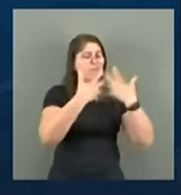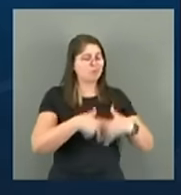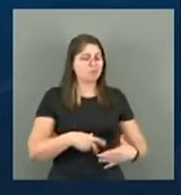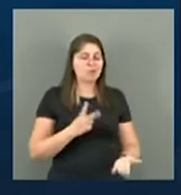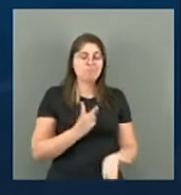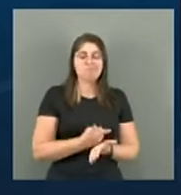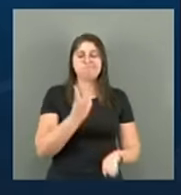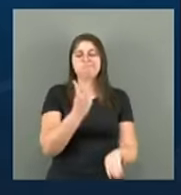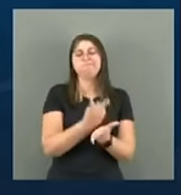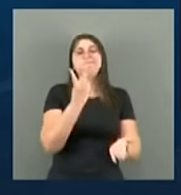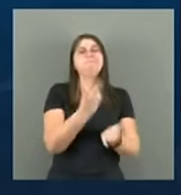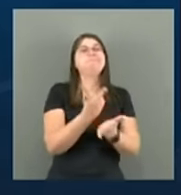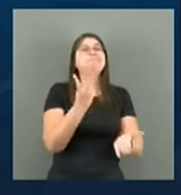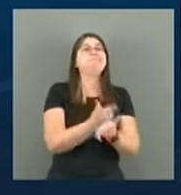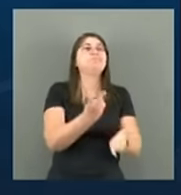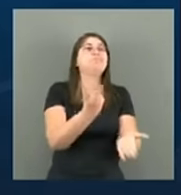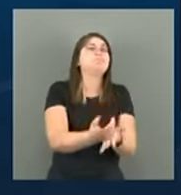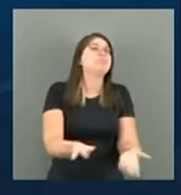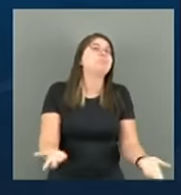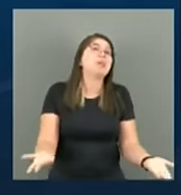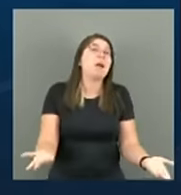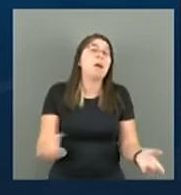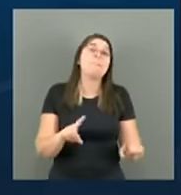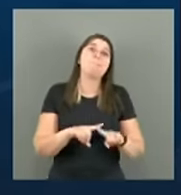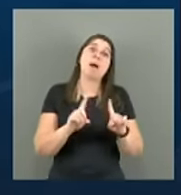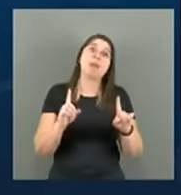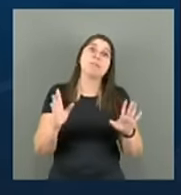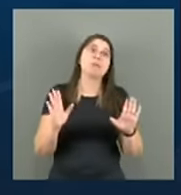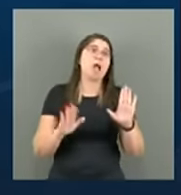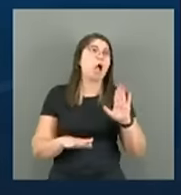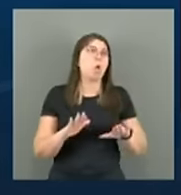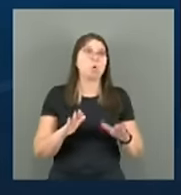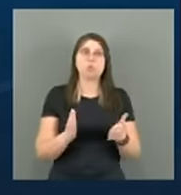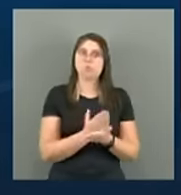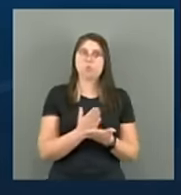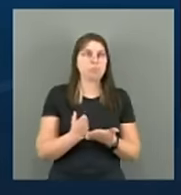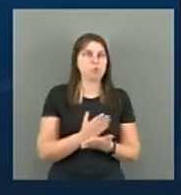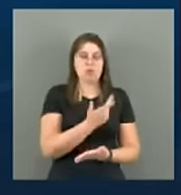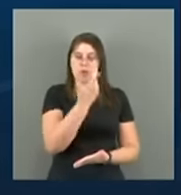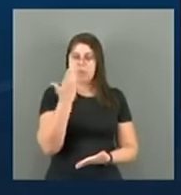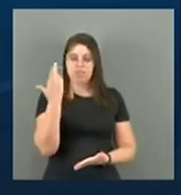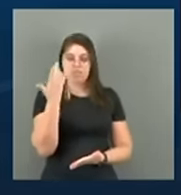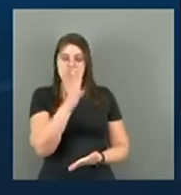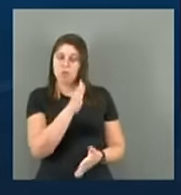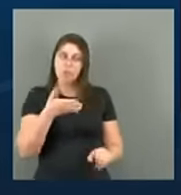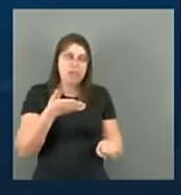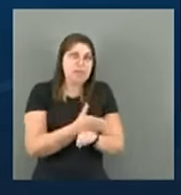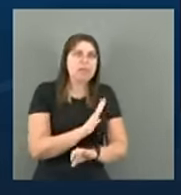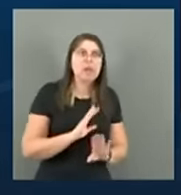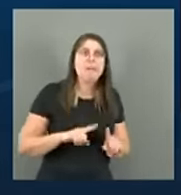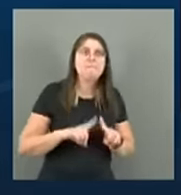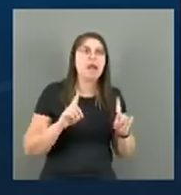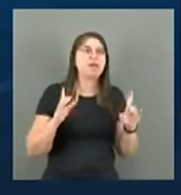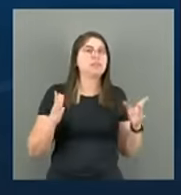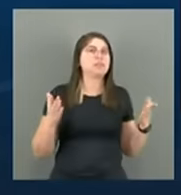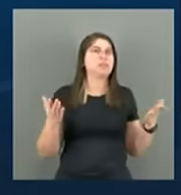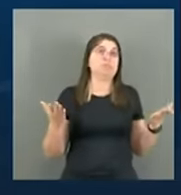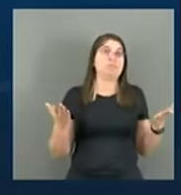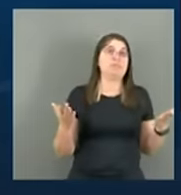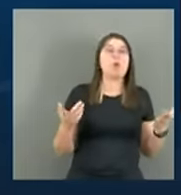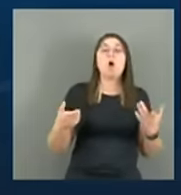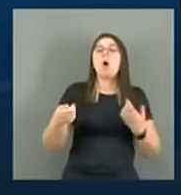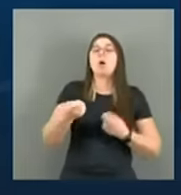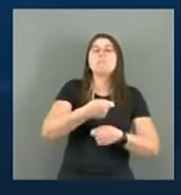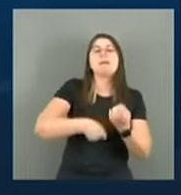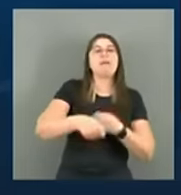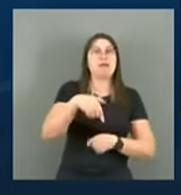bem. Agora, tem aqueles caras que não querem entrar nisso. Tem quem entra e sabe que isso aí é o mercado hoje. Eu acho que esse mercado nosso